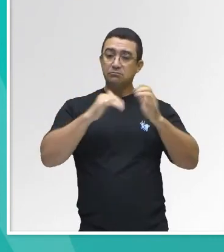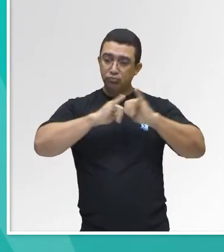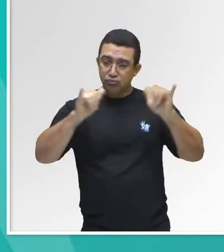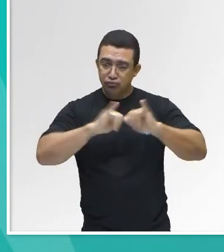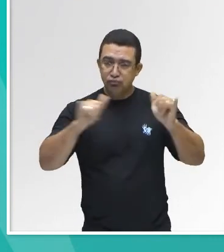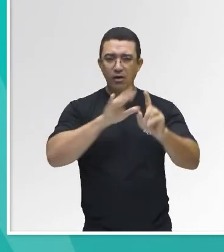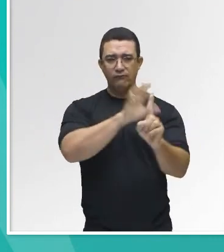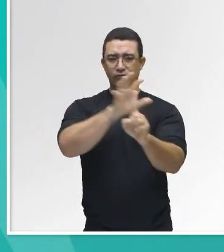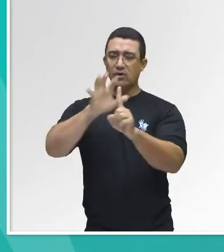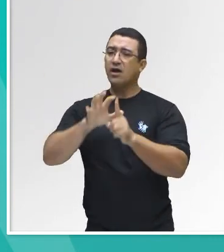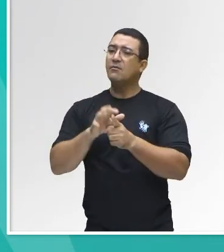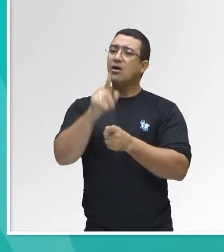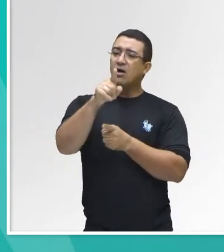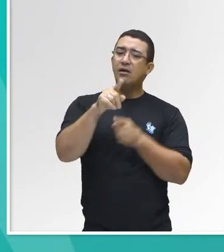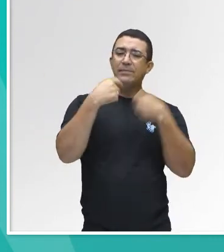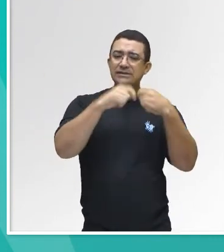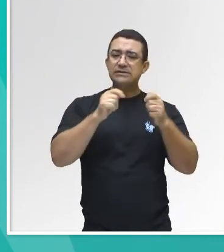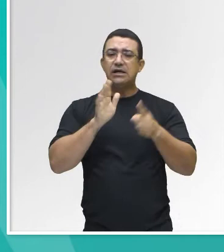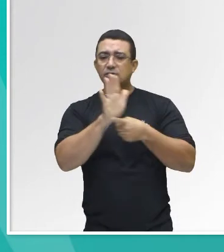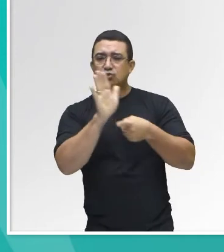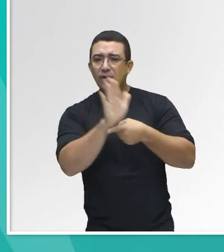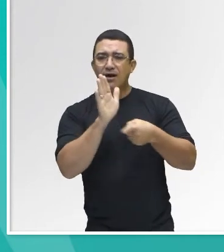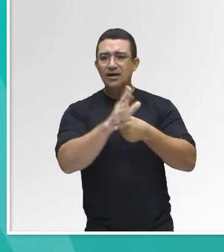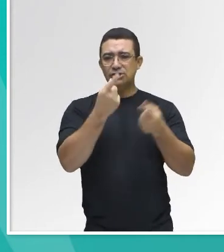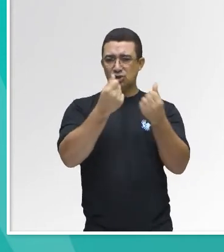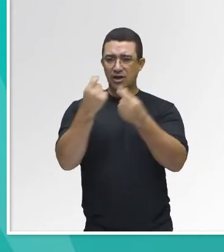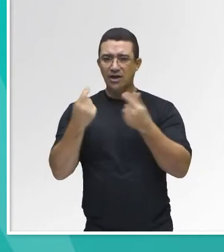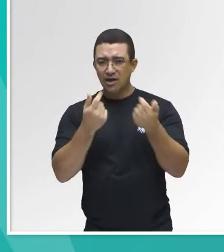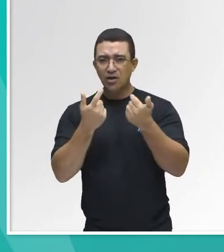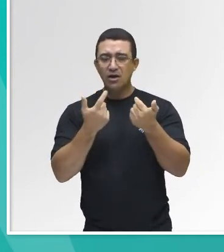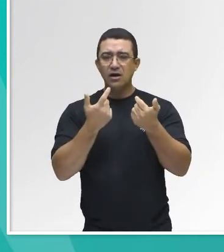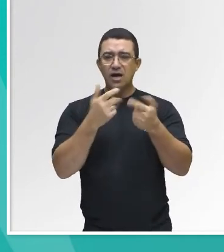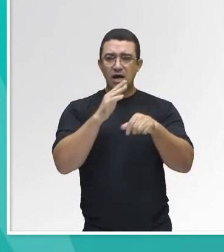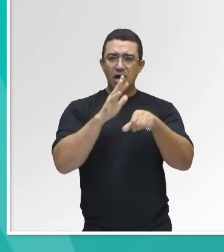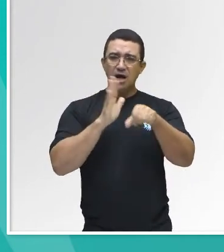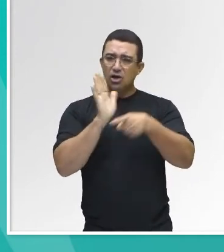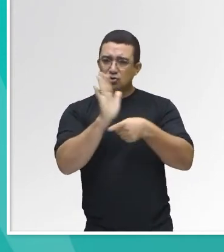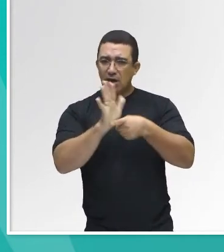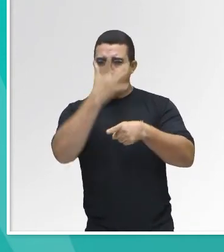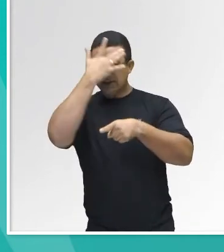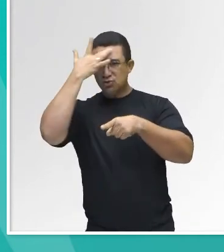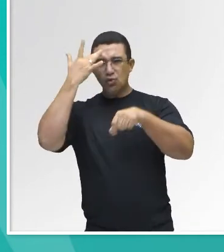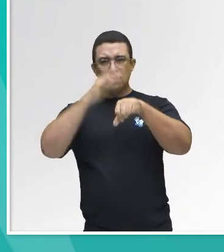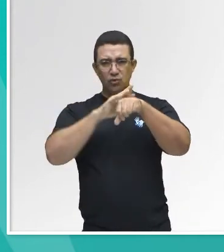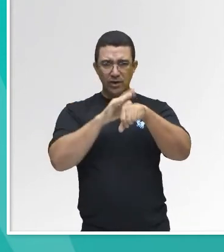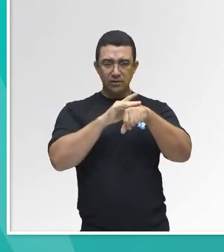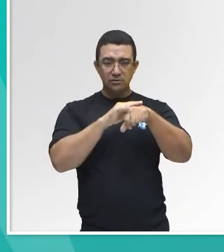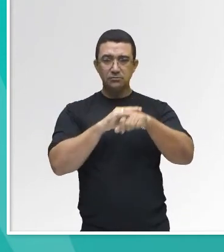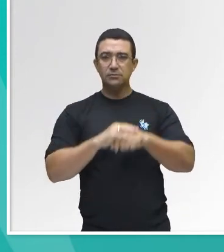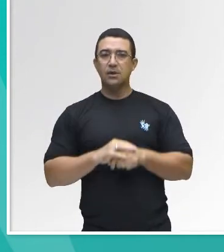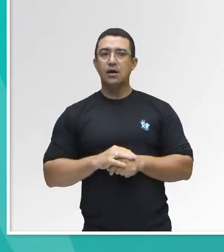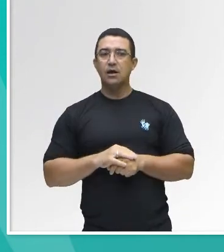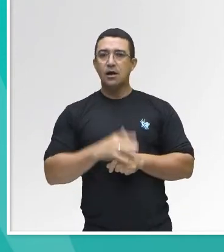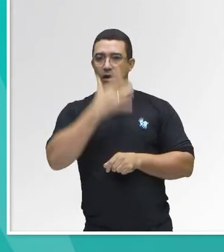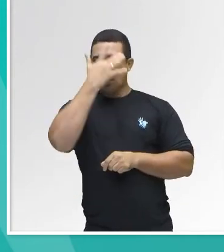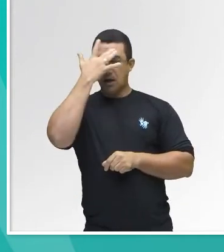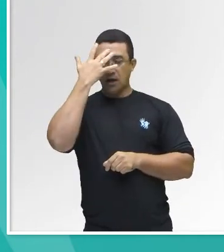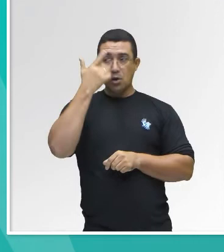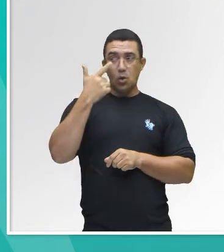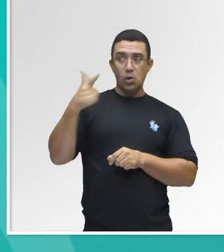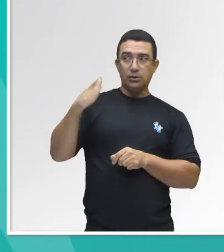aqui utilizar da parte dos sentimentos, né? Do temor da pessoa e dizer assim, olha,